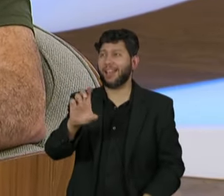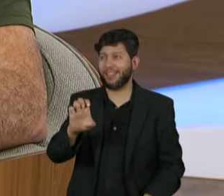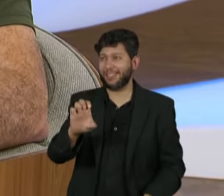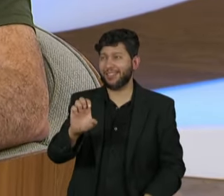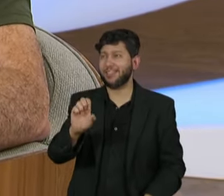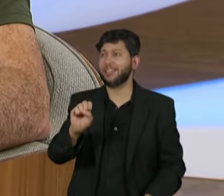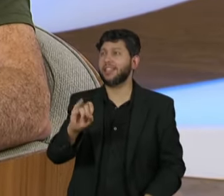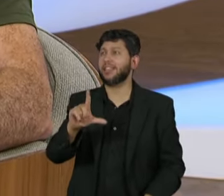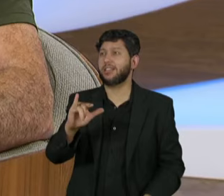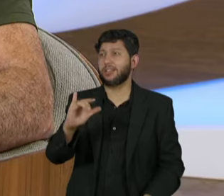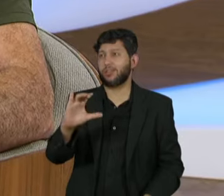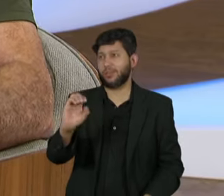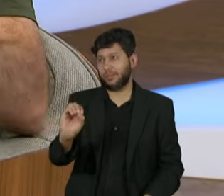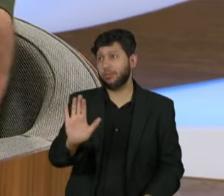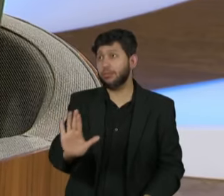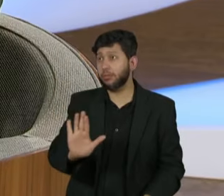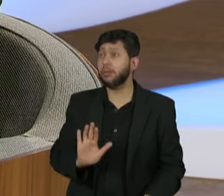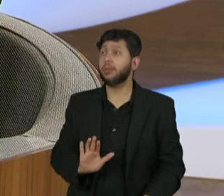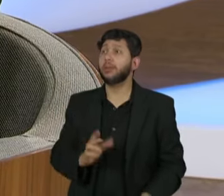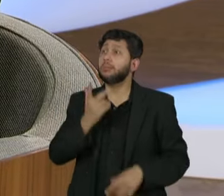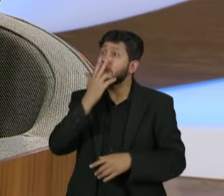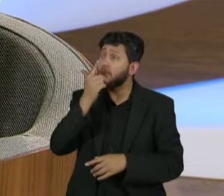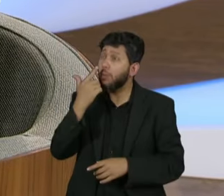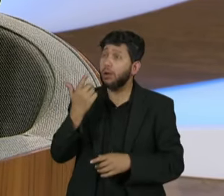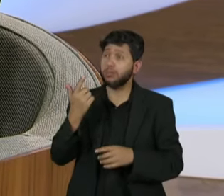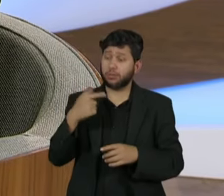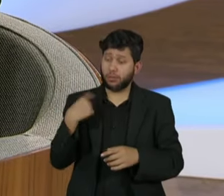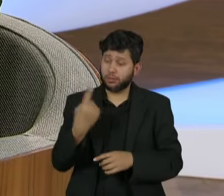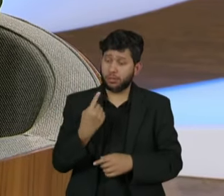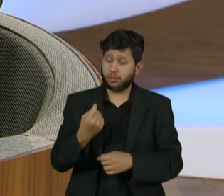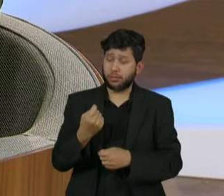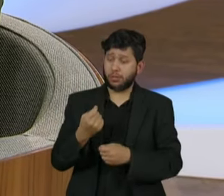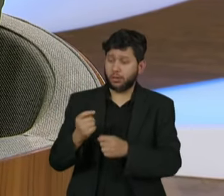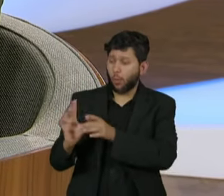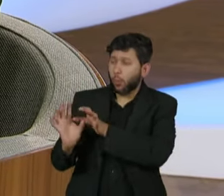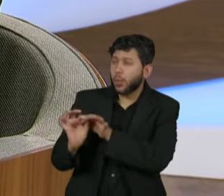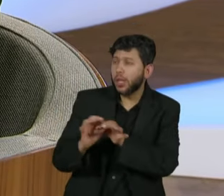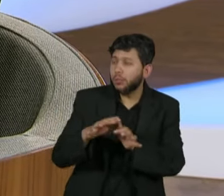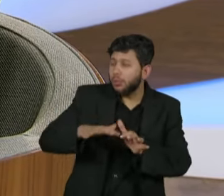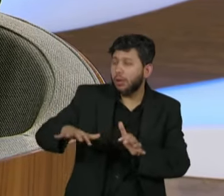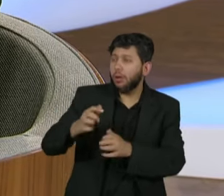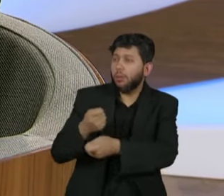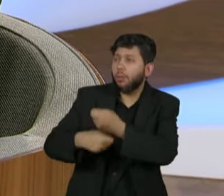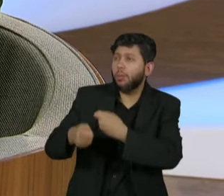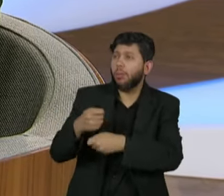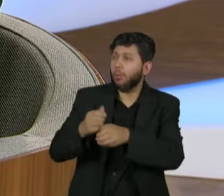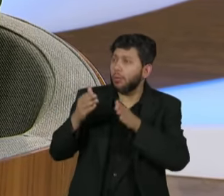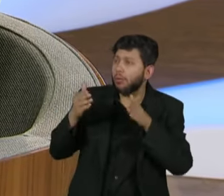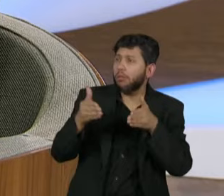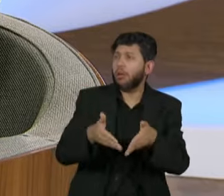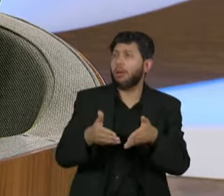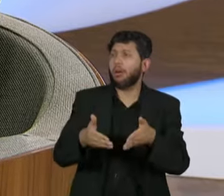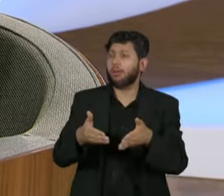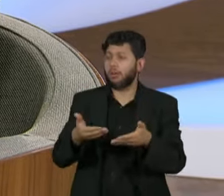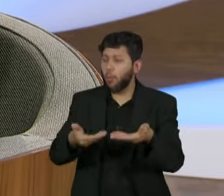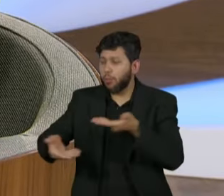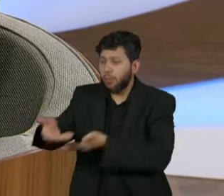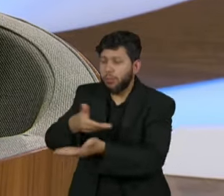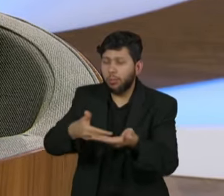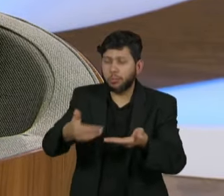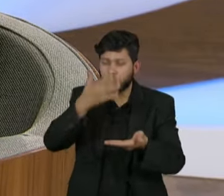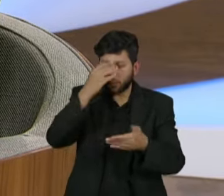isso não é sustentável fora de determinados subcontexos econômicos muitos escritos com certa dinâmica de capital de